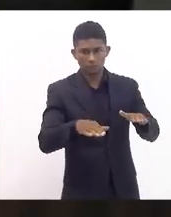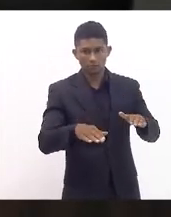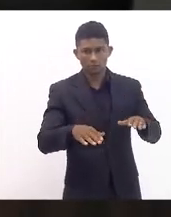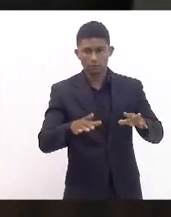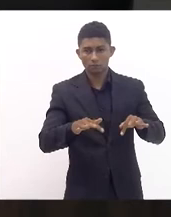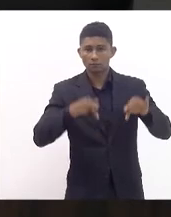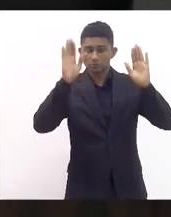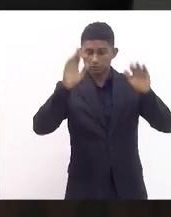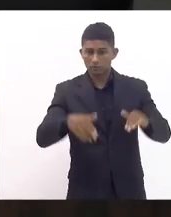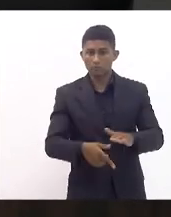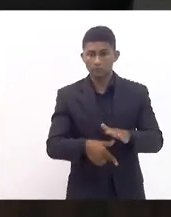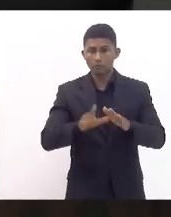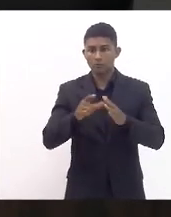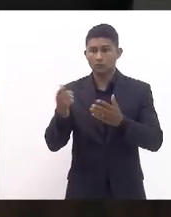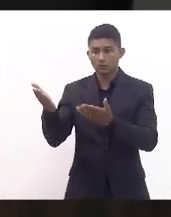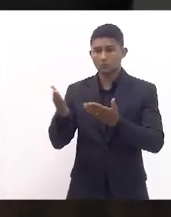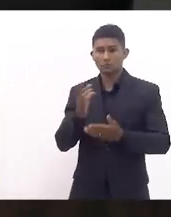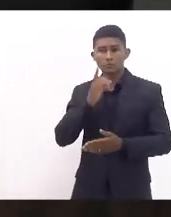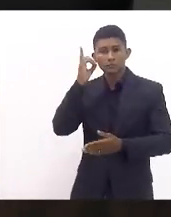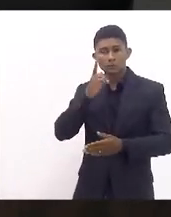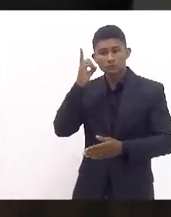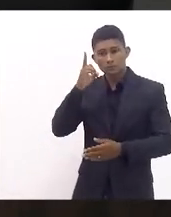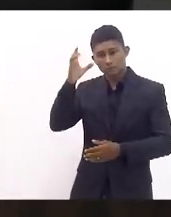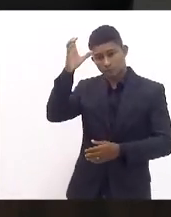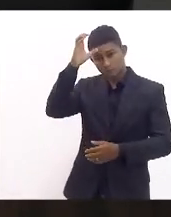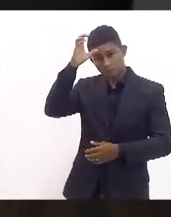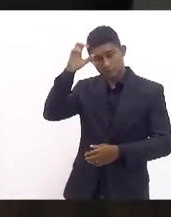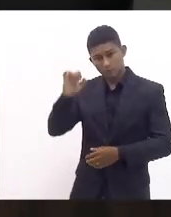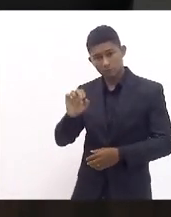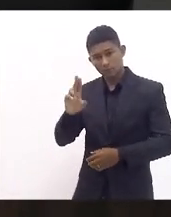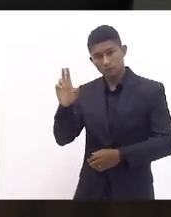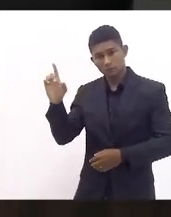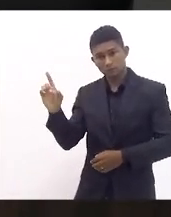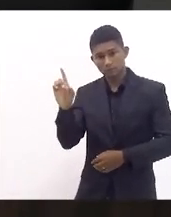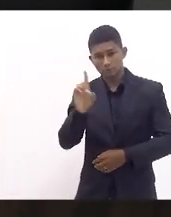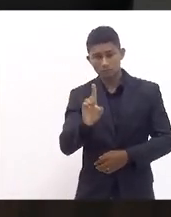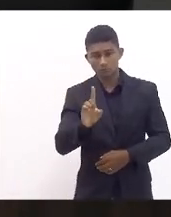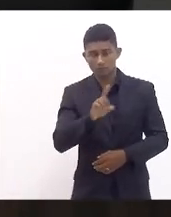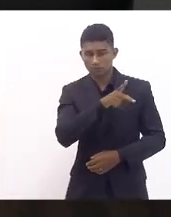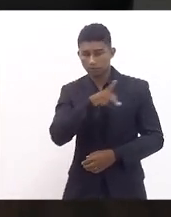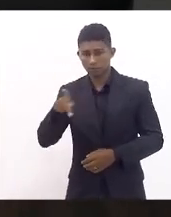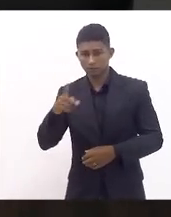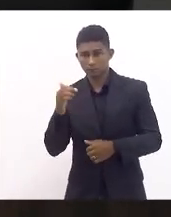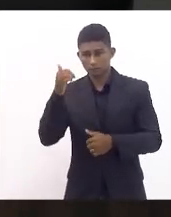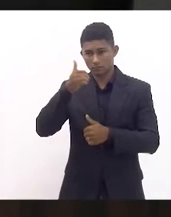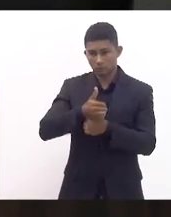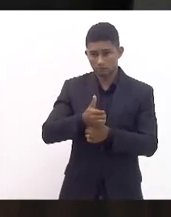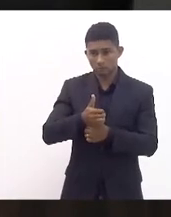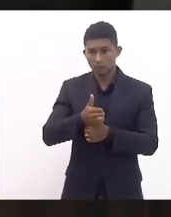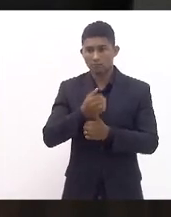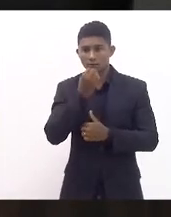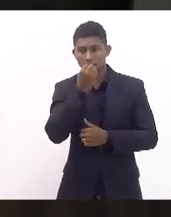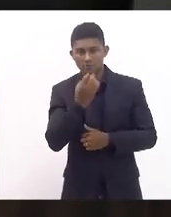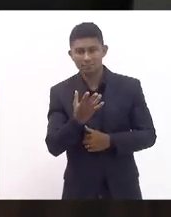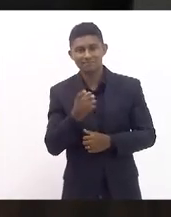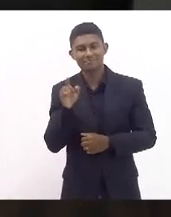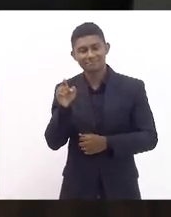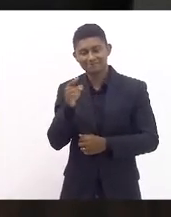encerrar os trabalhos, convido a deputada Tia Ju para estar conosco aqui na presidência. Belíssima companhia,